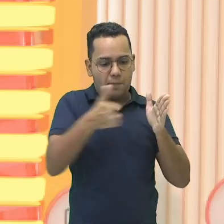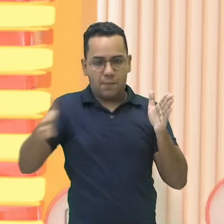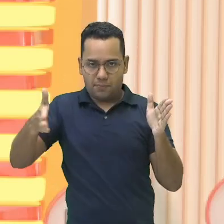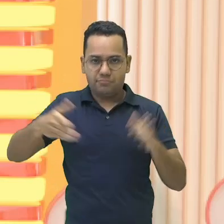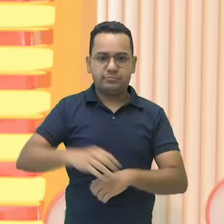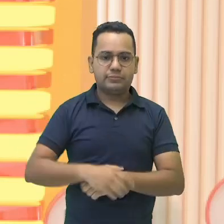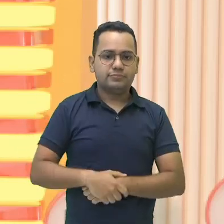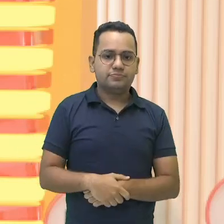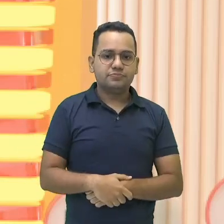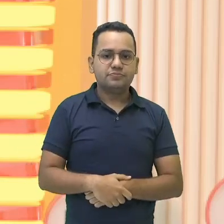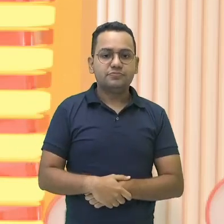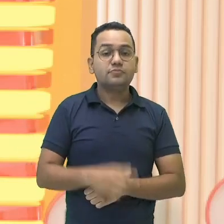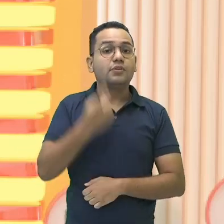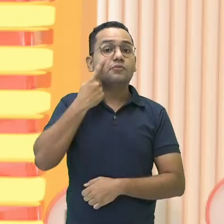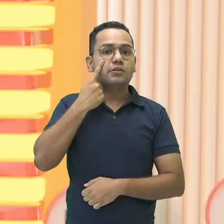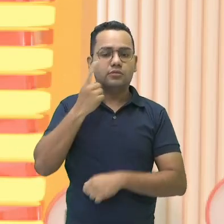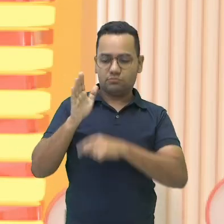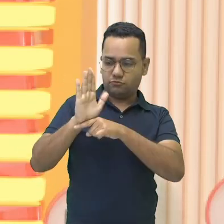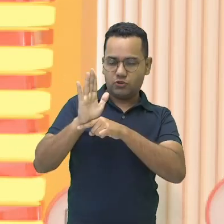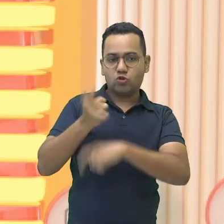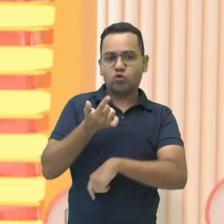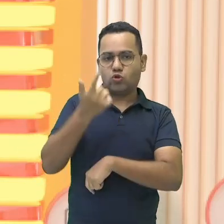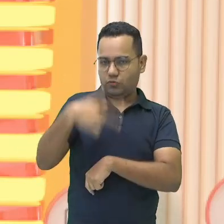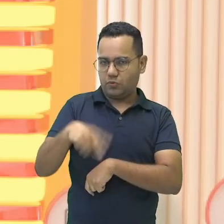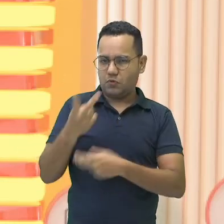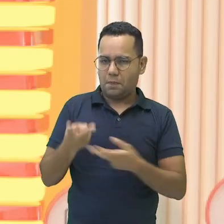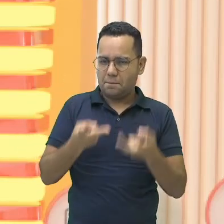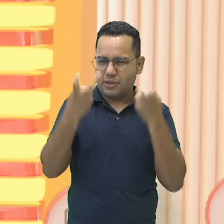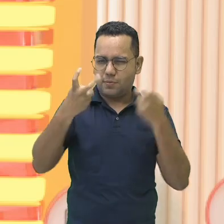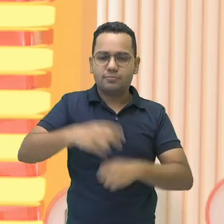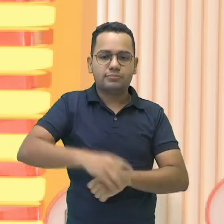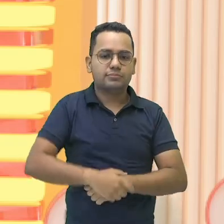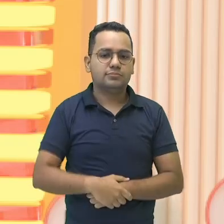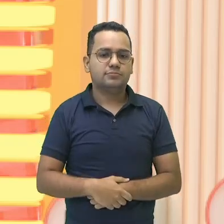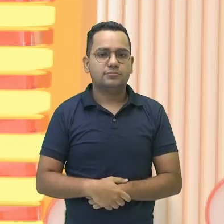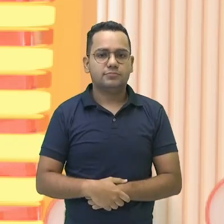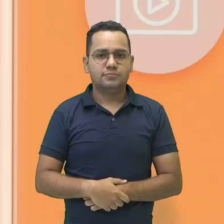ver novamente esse vídeo, onde a gente vai poder analisar isso direitinho mais uma vez.